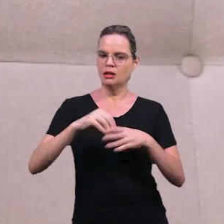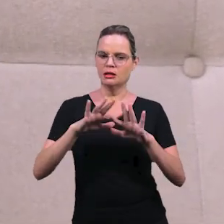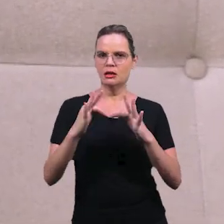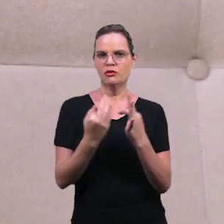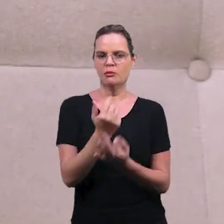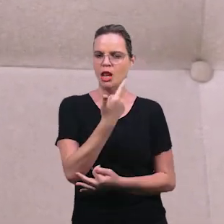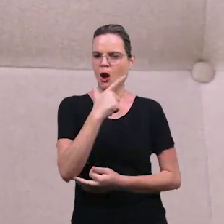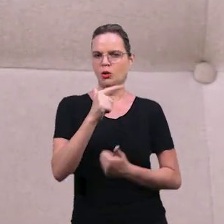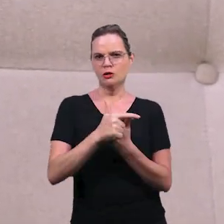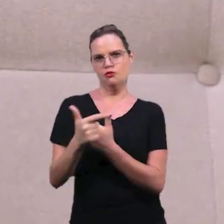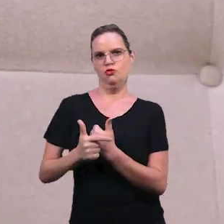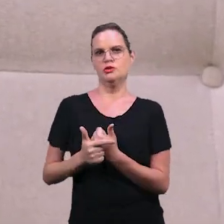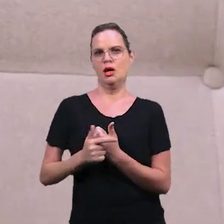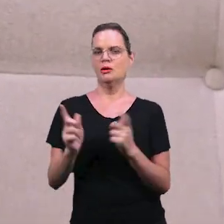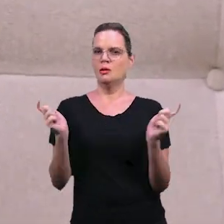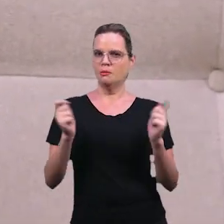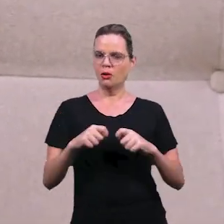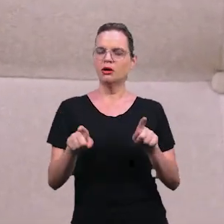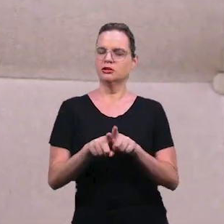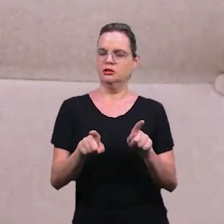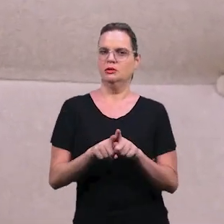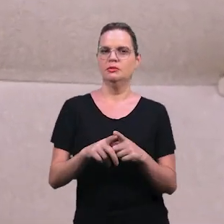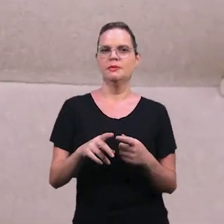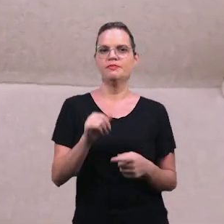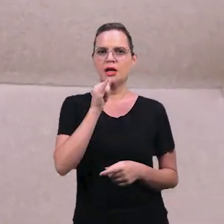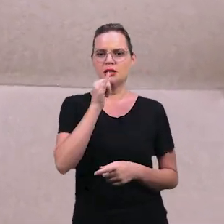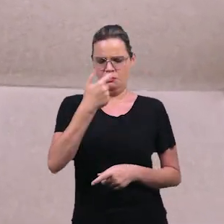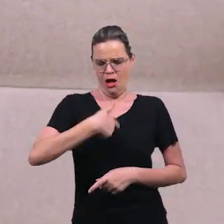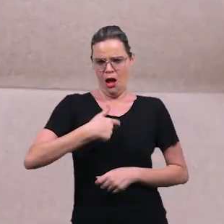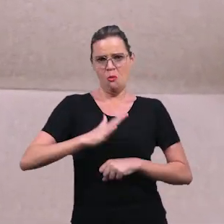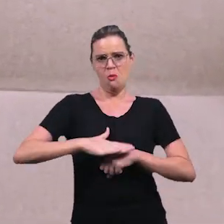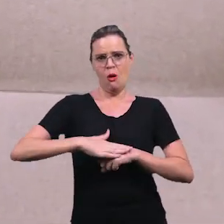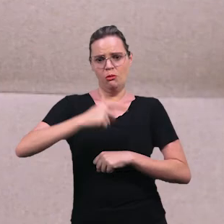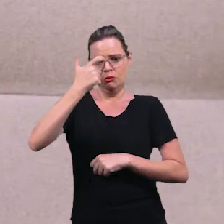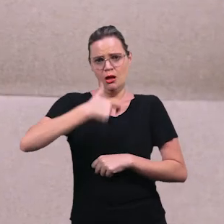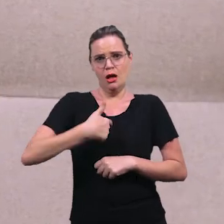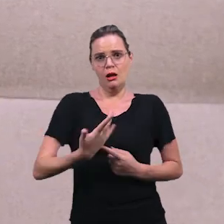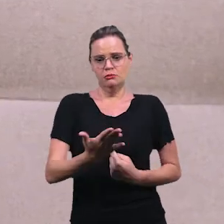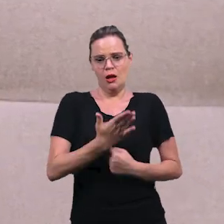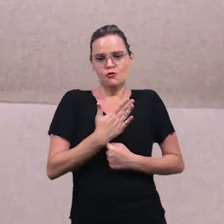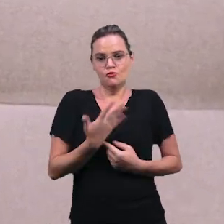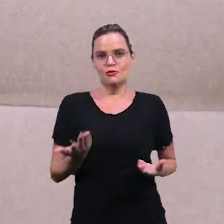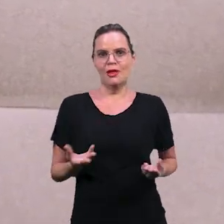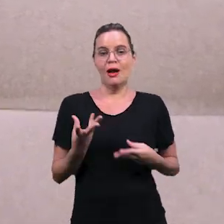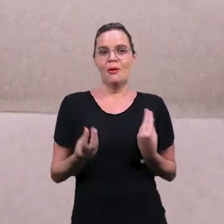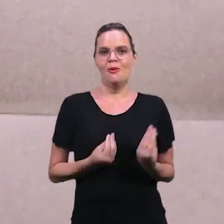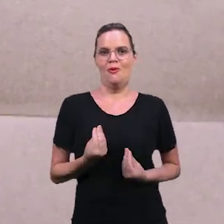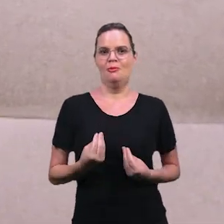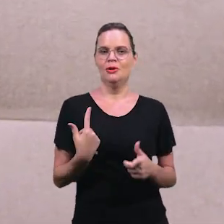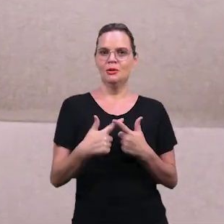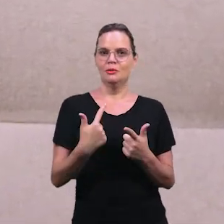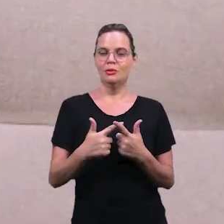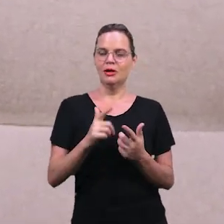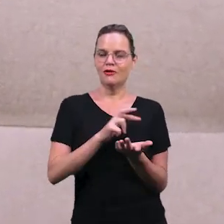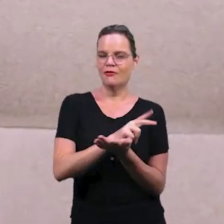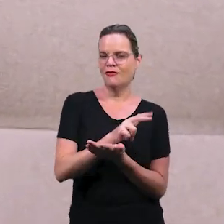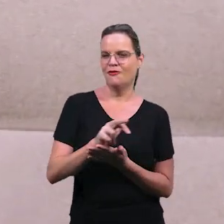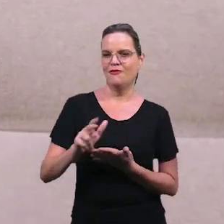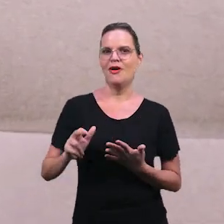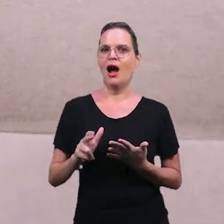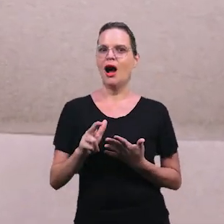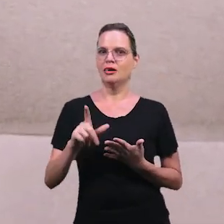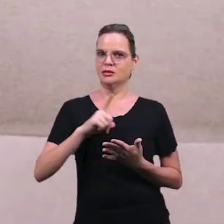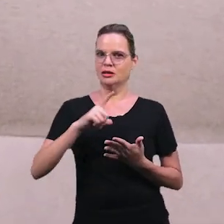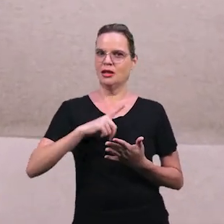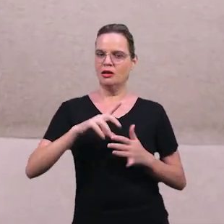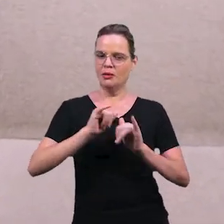você ocupa na sua família, você pode fazer isso, inclusive com você mesmo, né? Vários foram os nossos